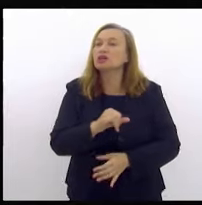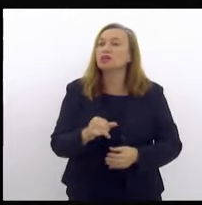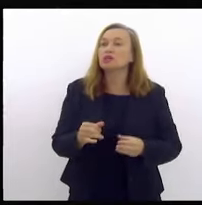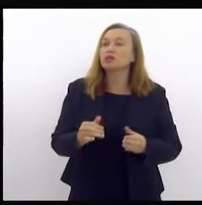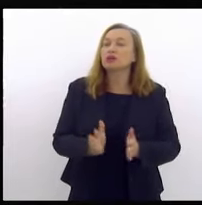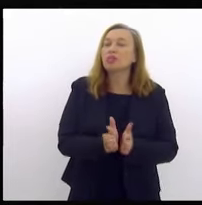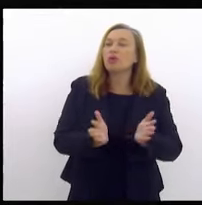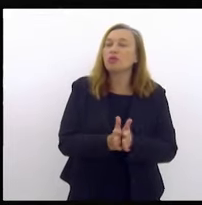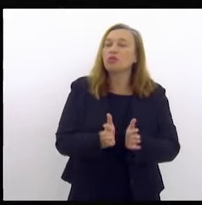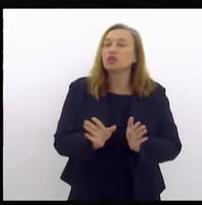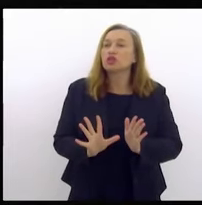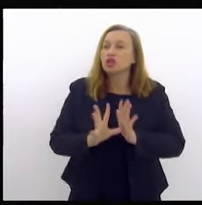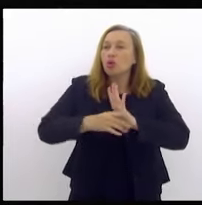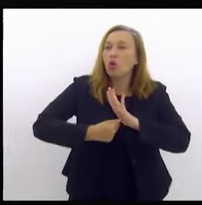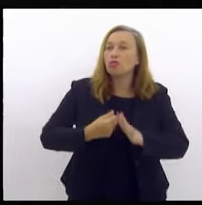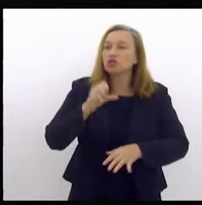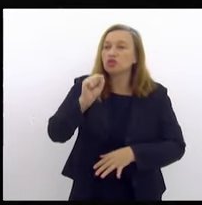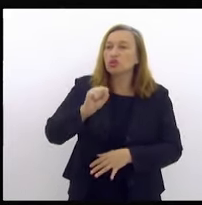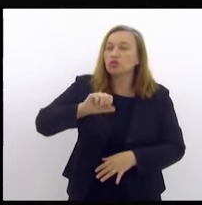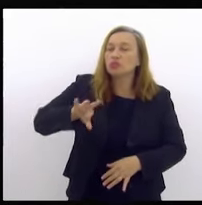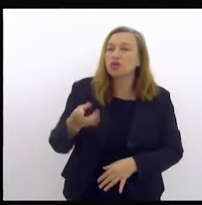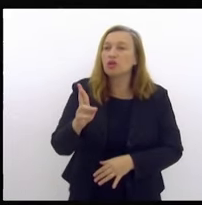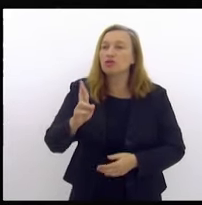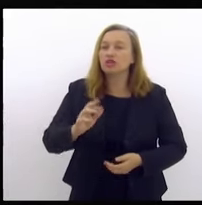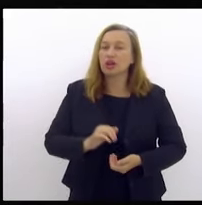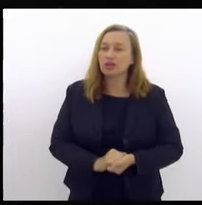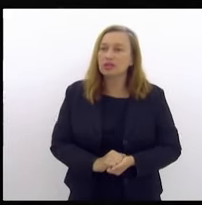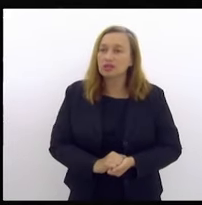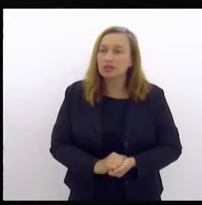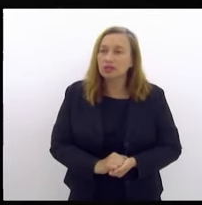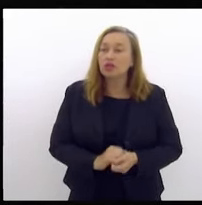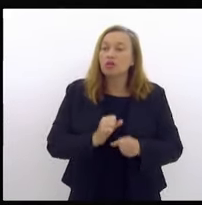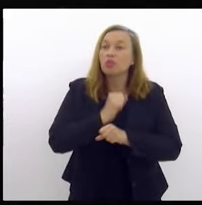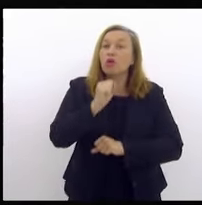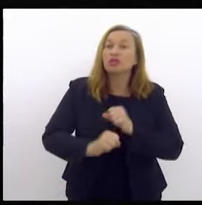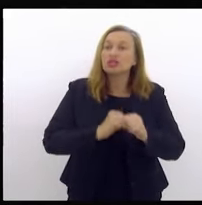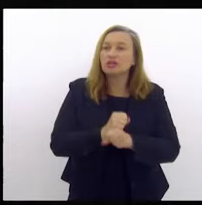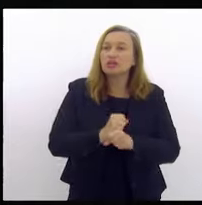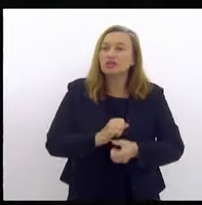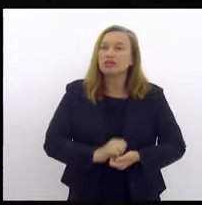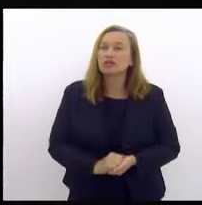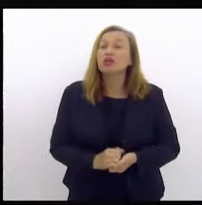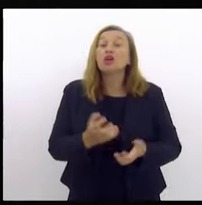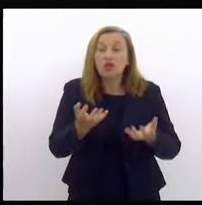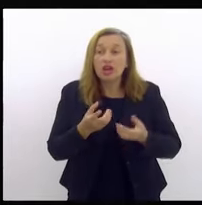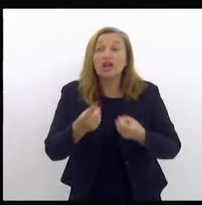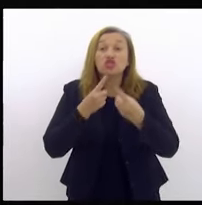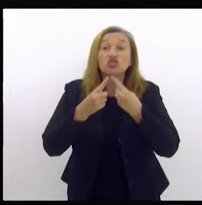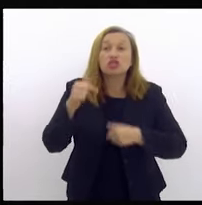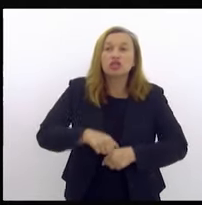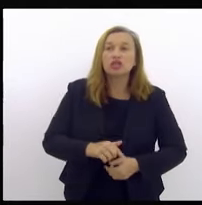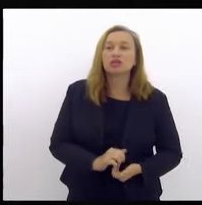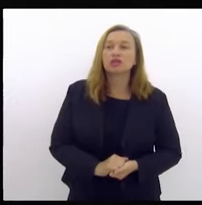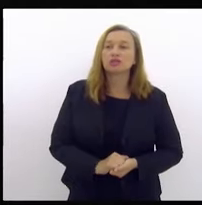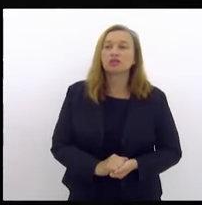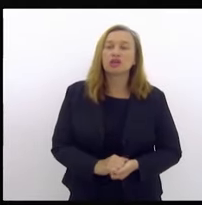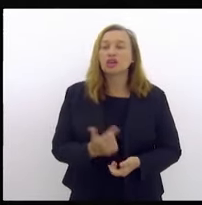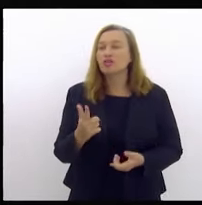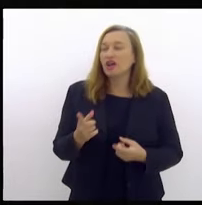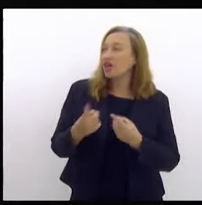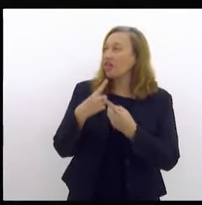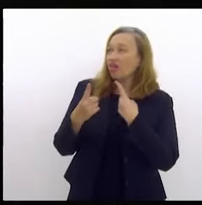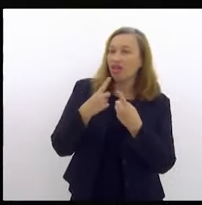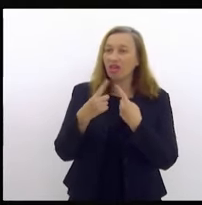que tem um rombo de 8 bilhões e 500 milhões de reais para o ano que vem. Eu quero que venha discutir isso aqui e não ficar